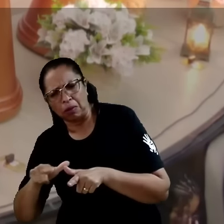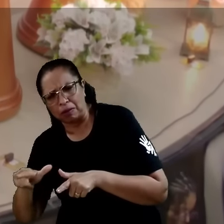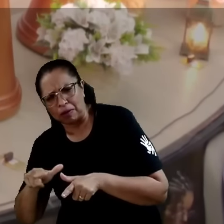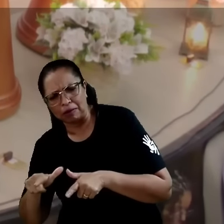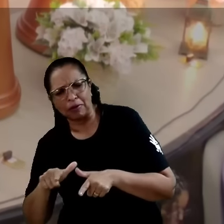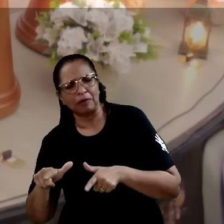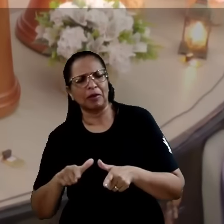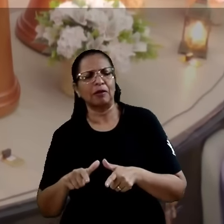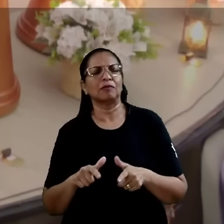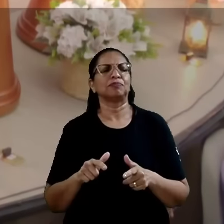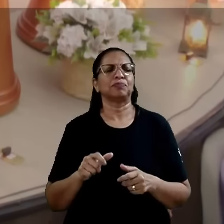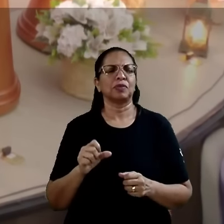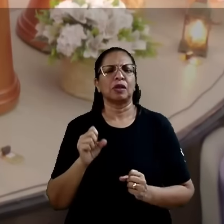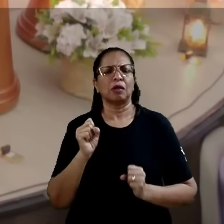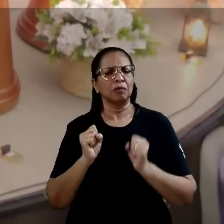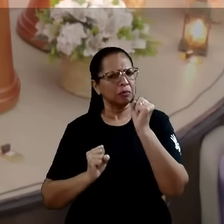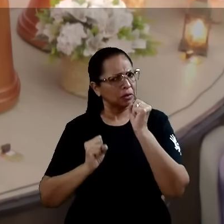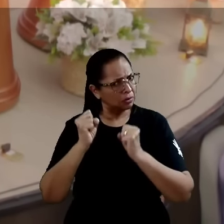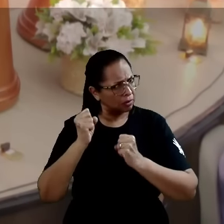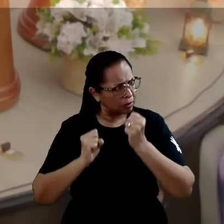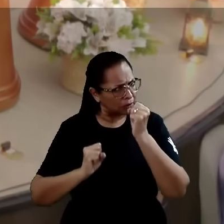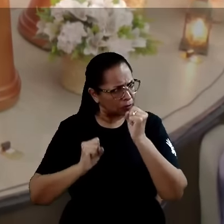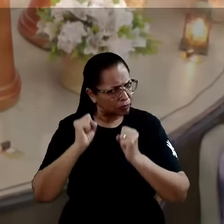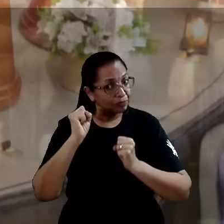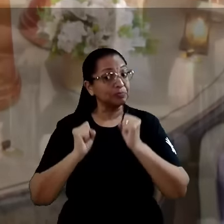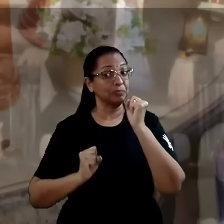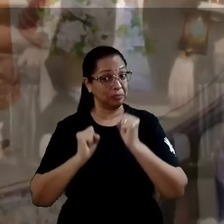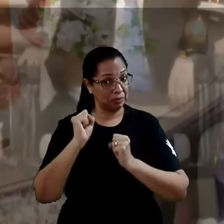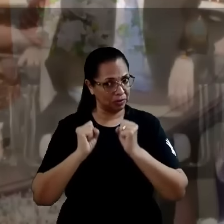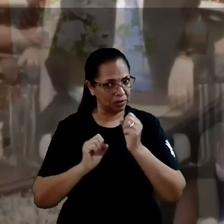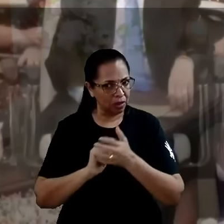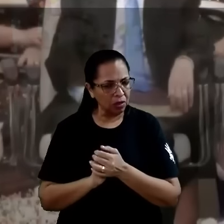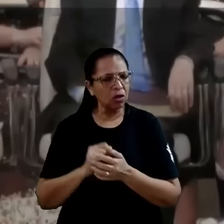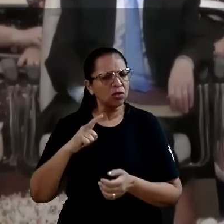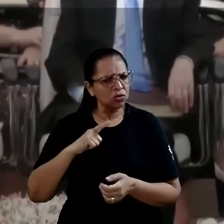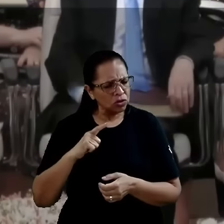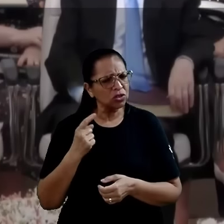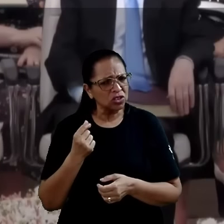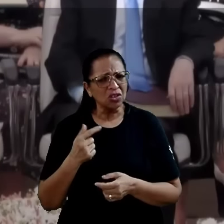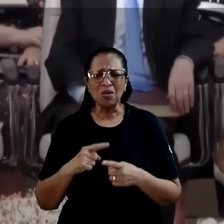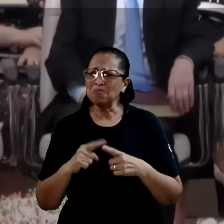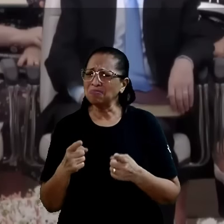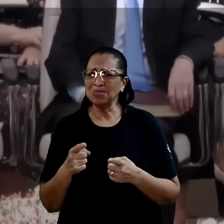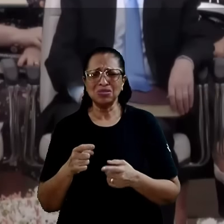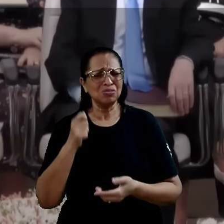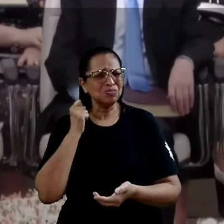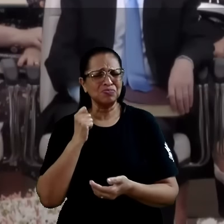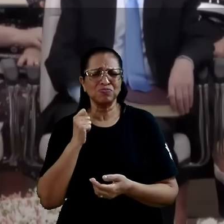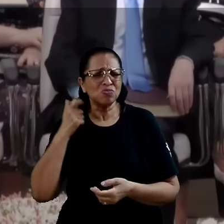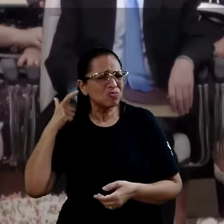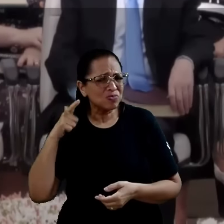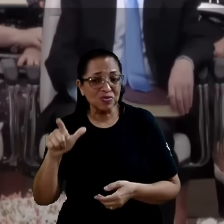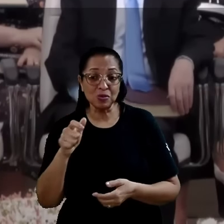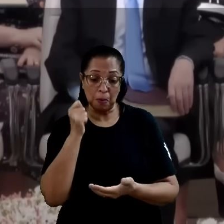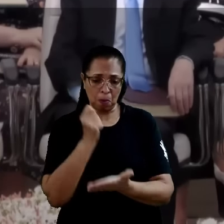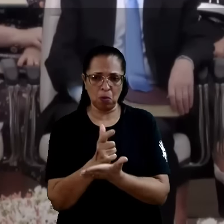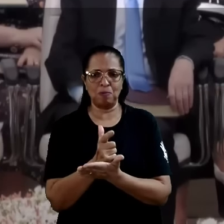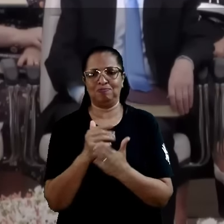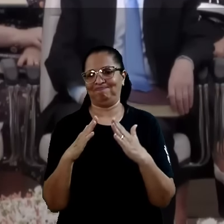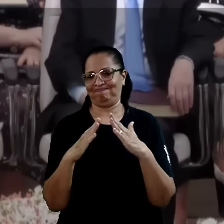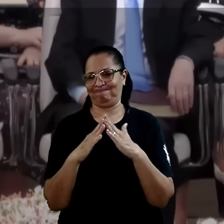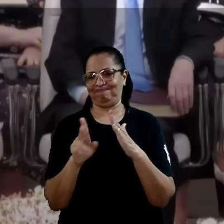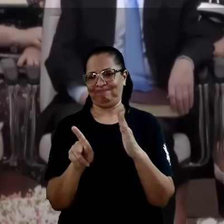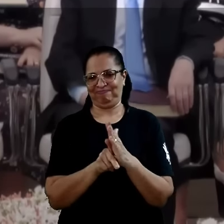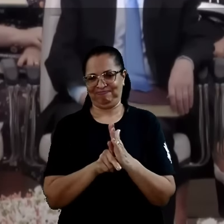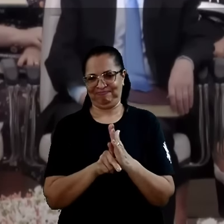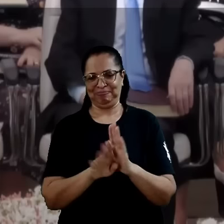disse nós vamos fazer uma campanha e eu quero todo mundo de jejum os meninos chame todos Não mãe eu tenho que Pregar